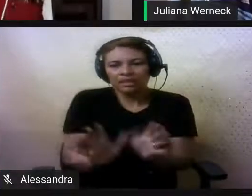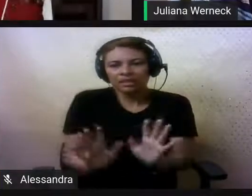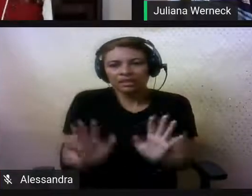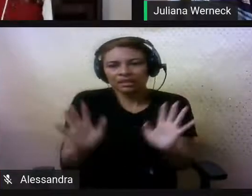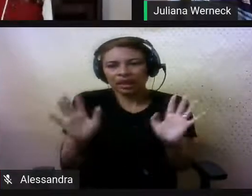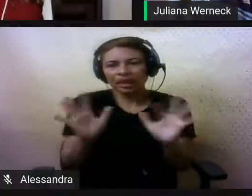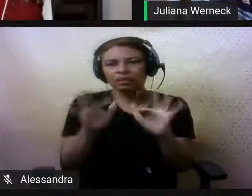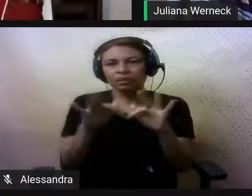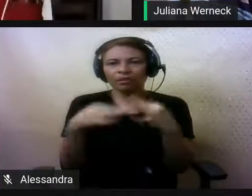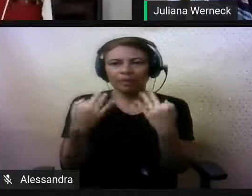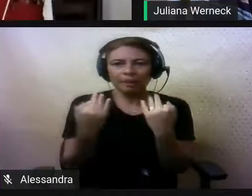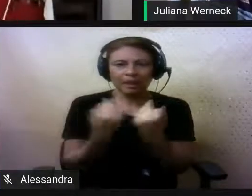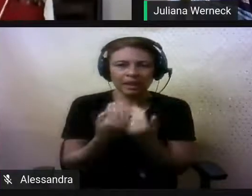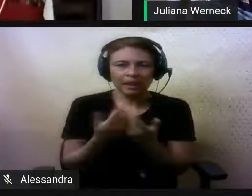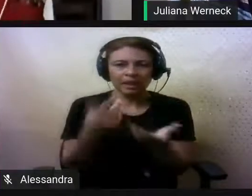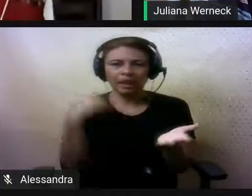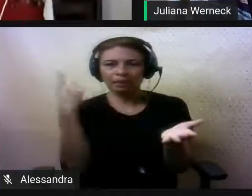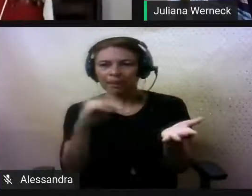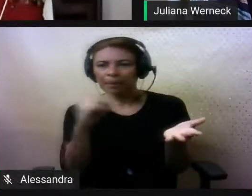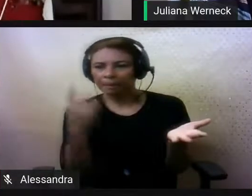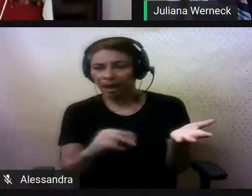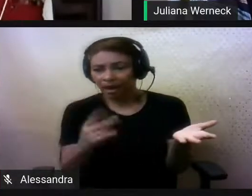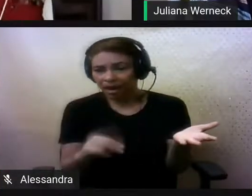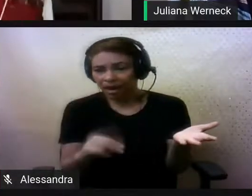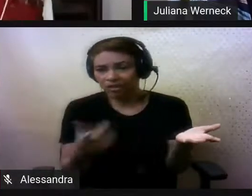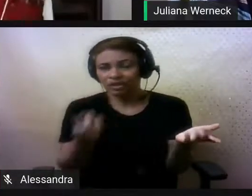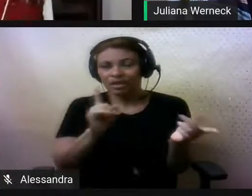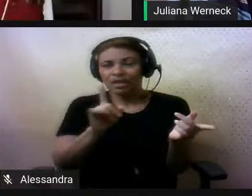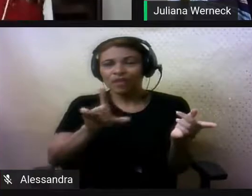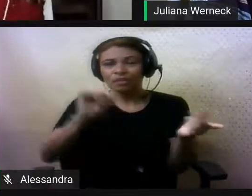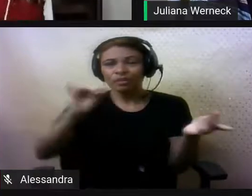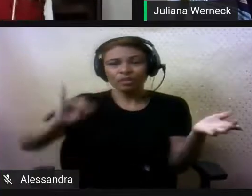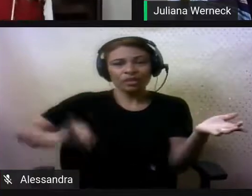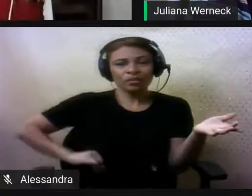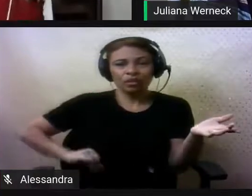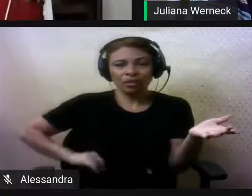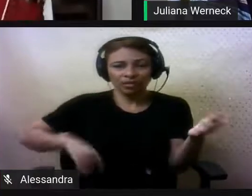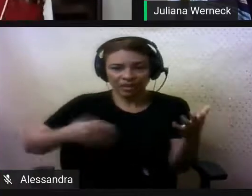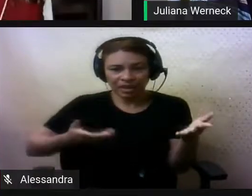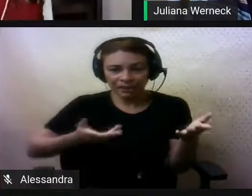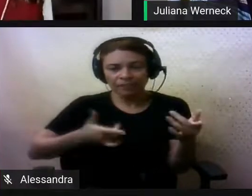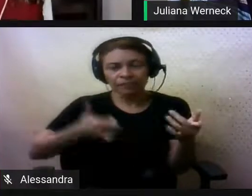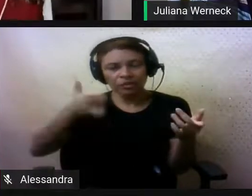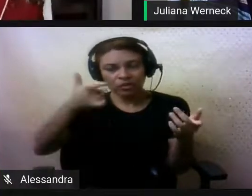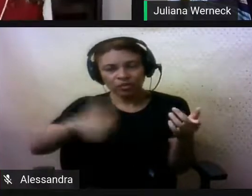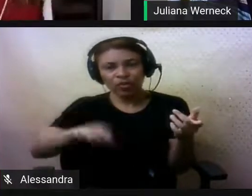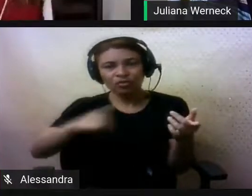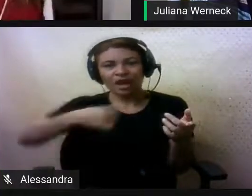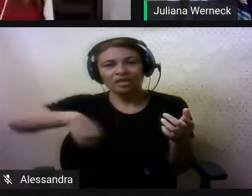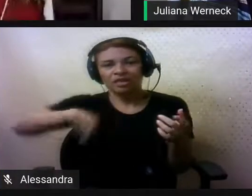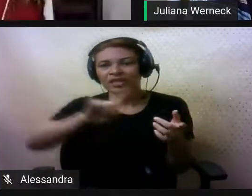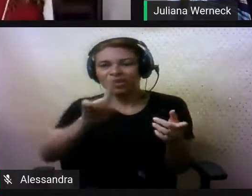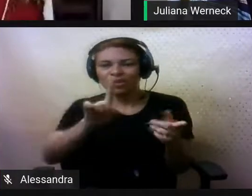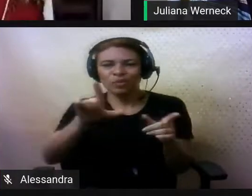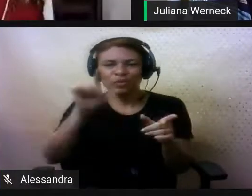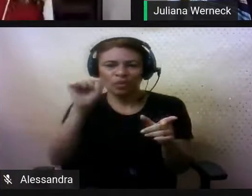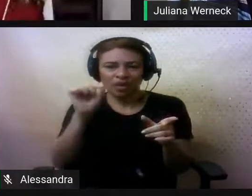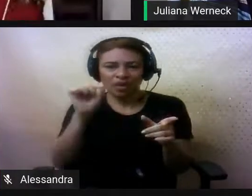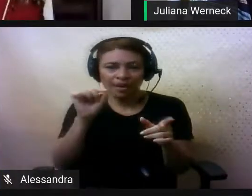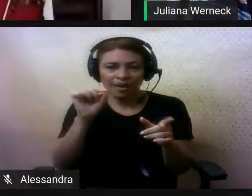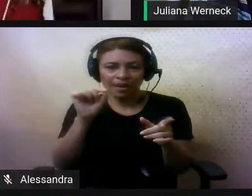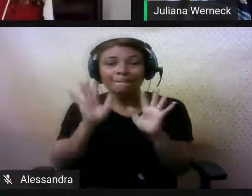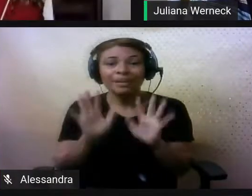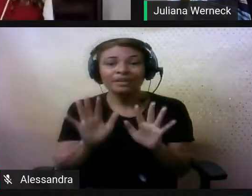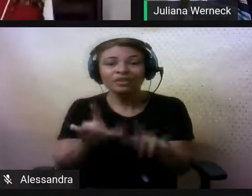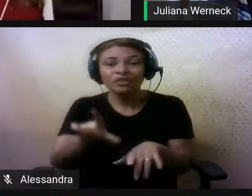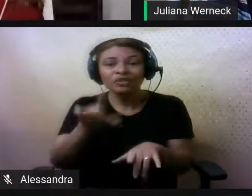numa família que me bate, eu não escolhi sofrer isso. Novamente, a gente não escolhe o que acontece com a gente, mas a gente escolhe a